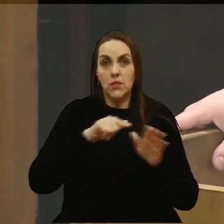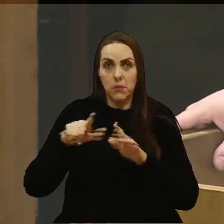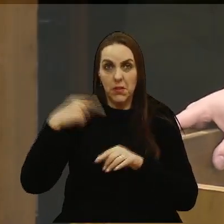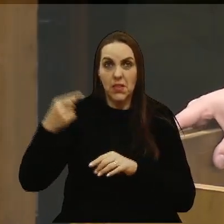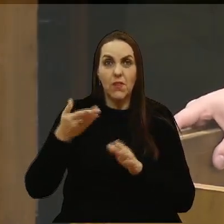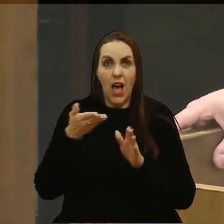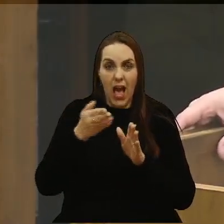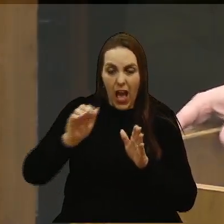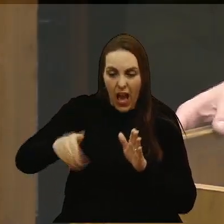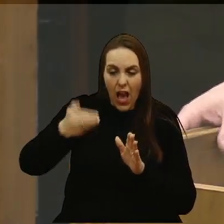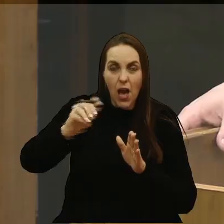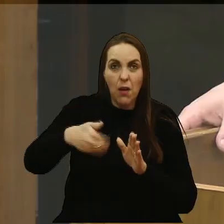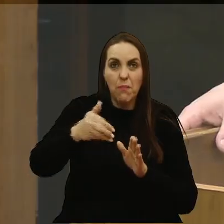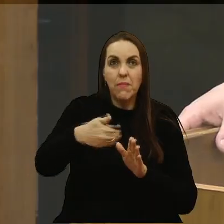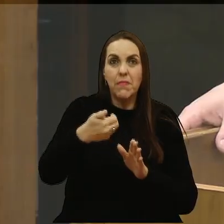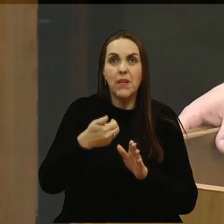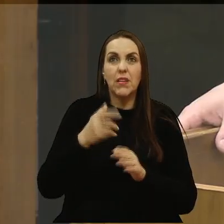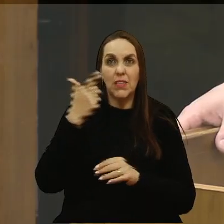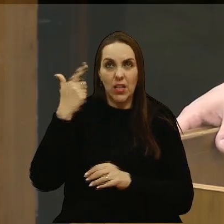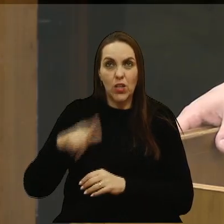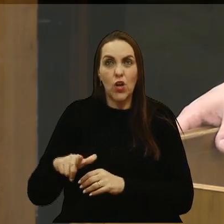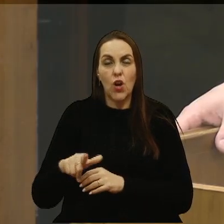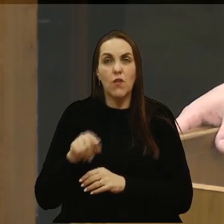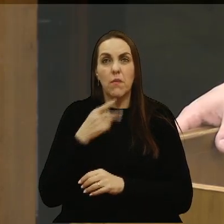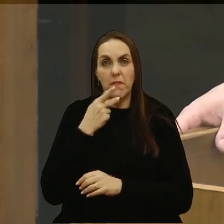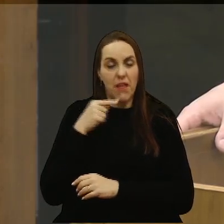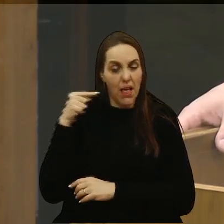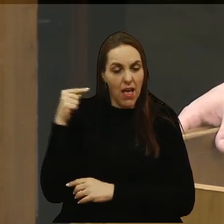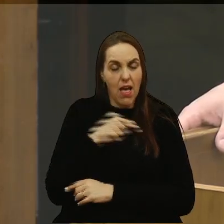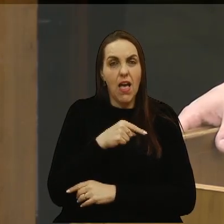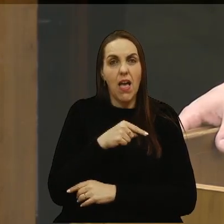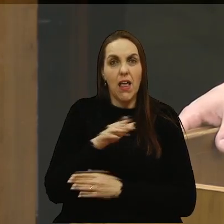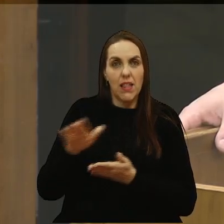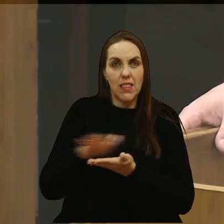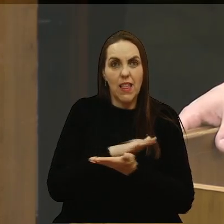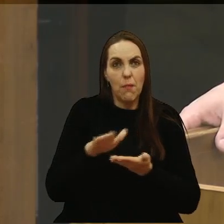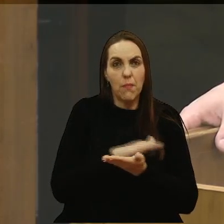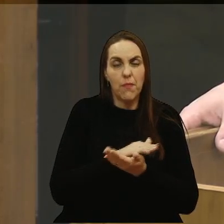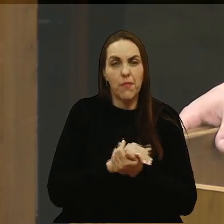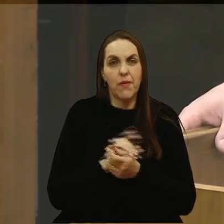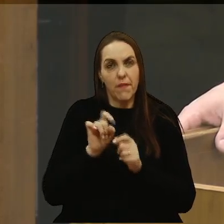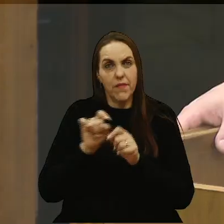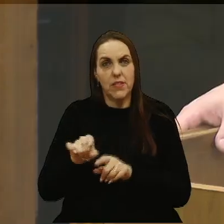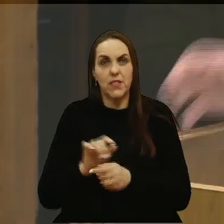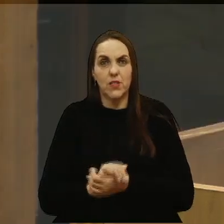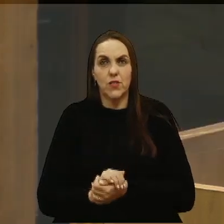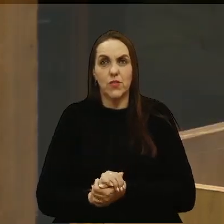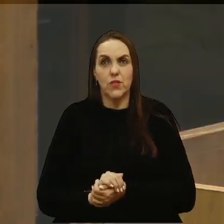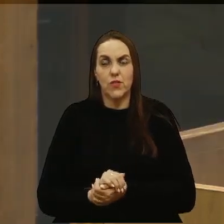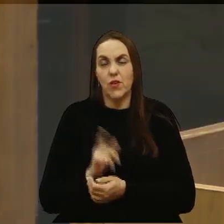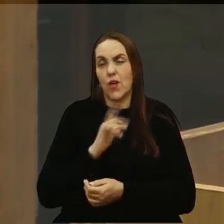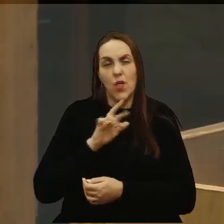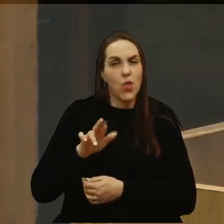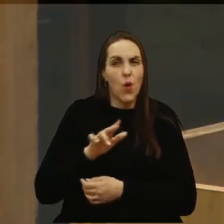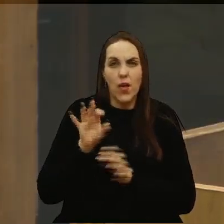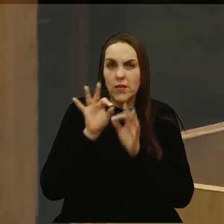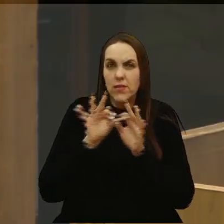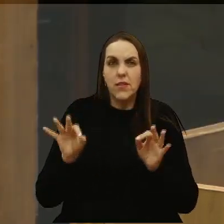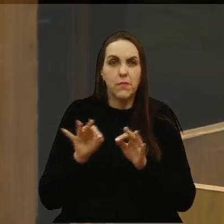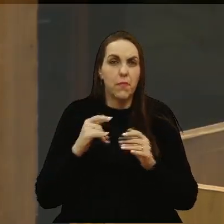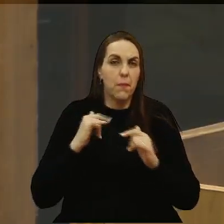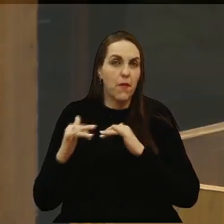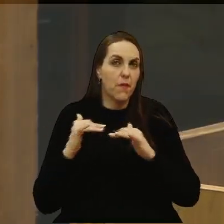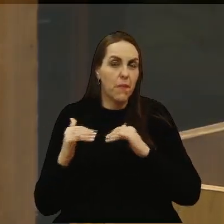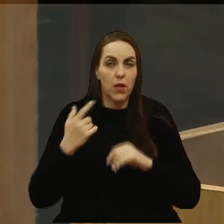buracos para dizer que eles que taparam os buracos. Foi isso que foi feito. Mas não foi a simples movimentação de